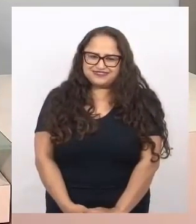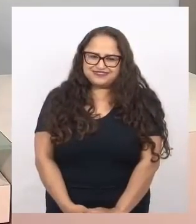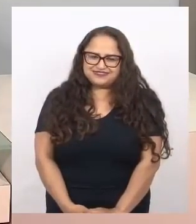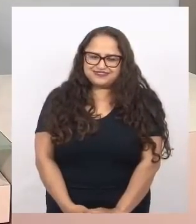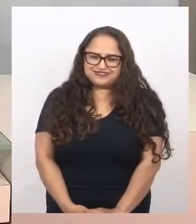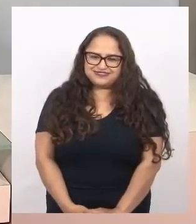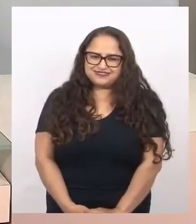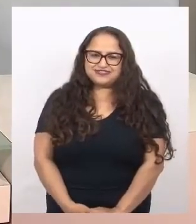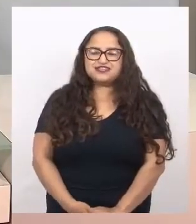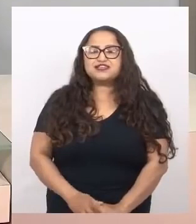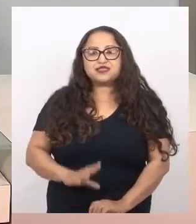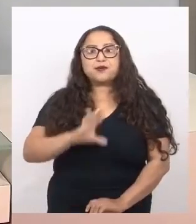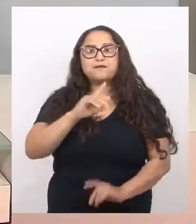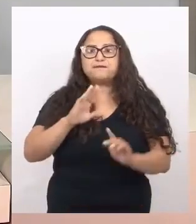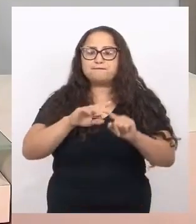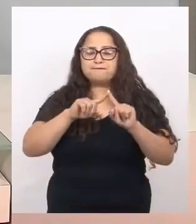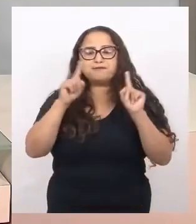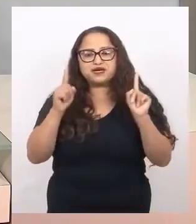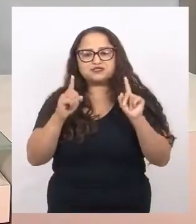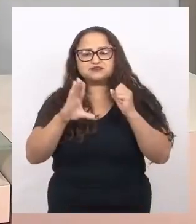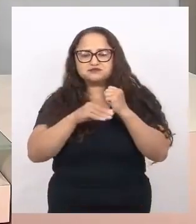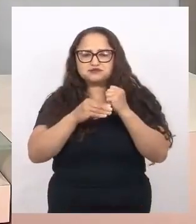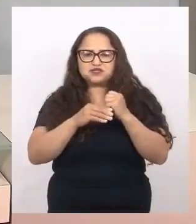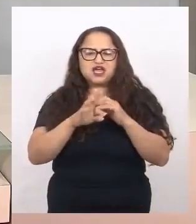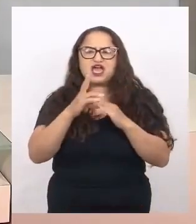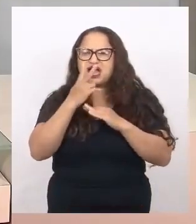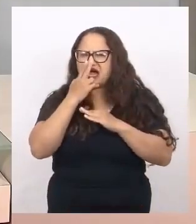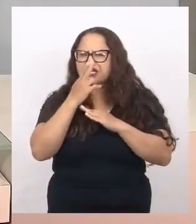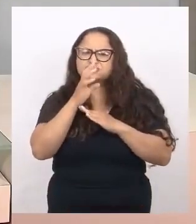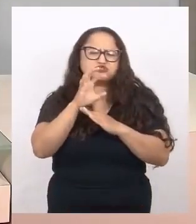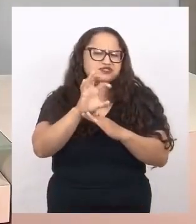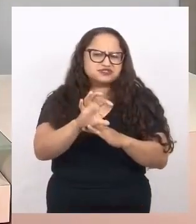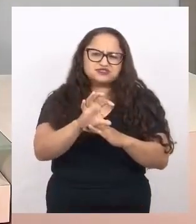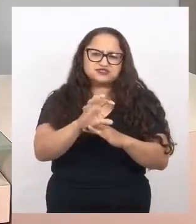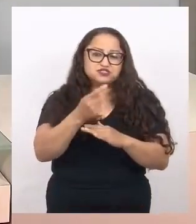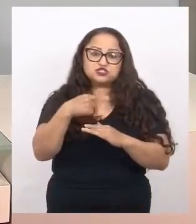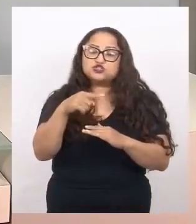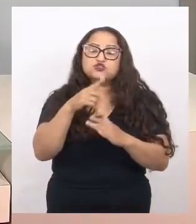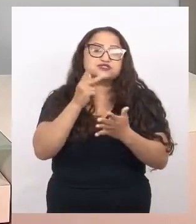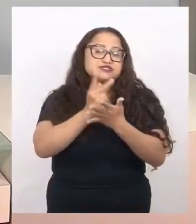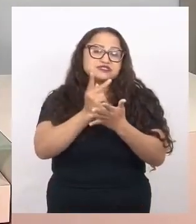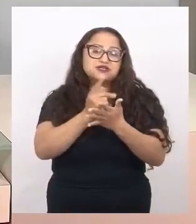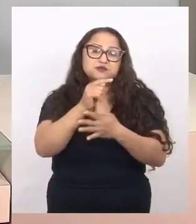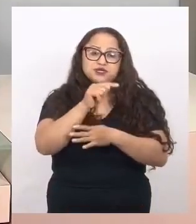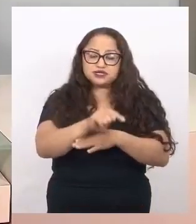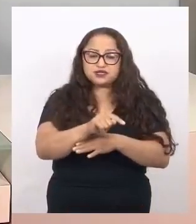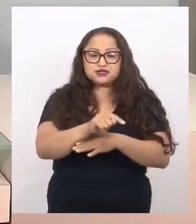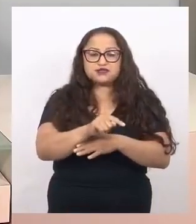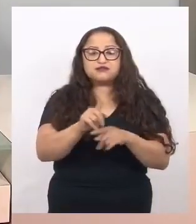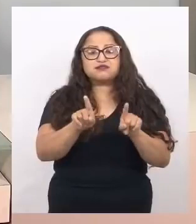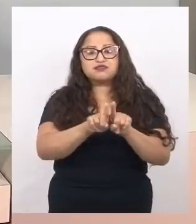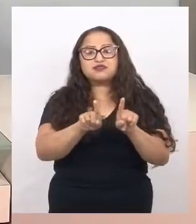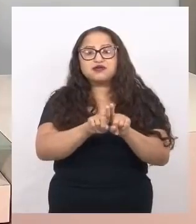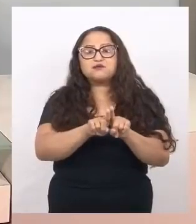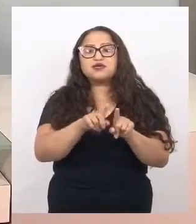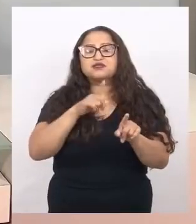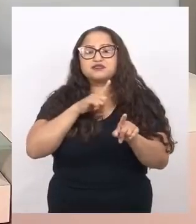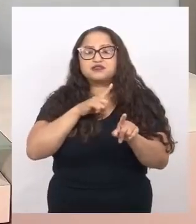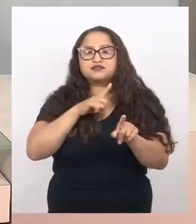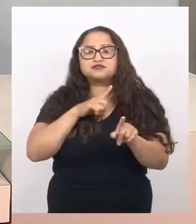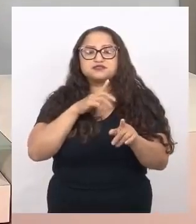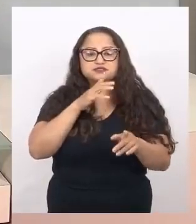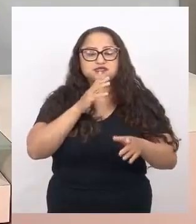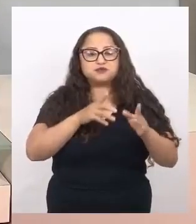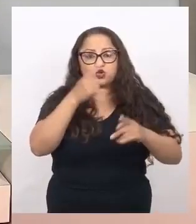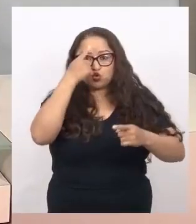Mais alguma consideração final? Acredito que é isso, Cecília. A gente fica à disposição ali no CEMOV, o plantão de atribuição também está à disposição, você